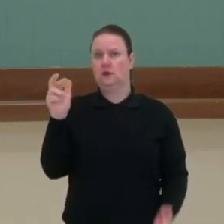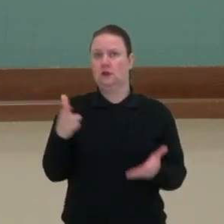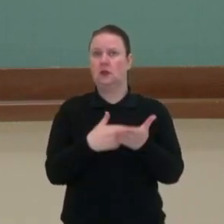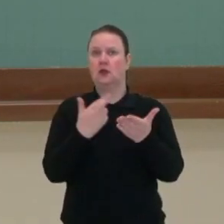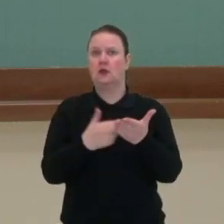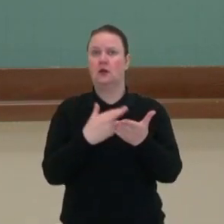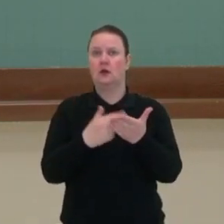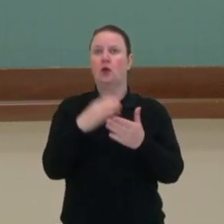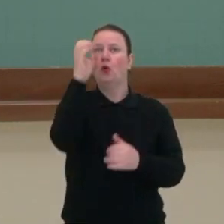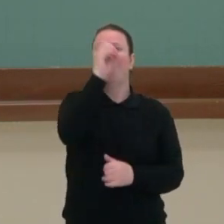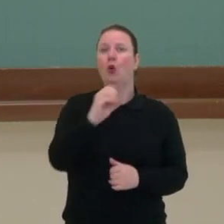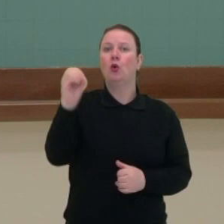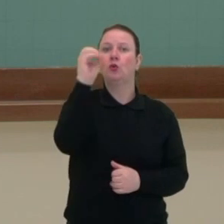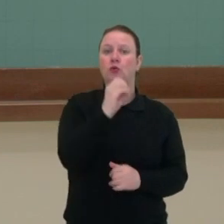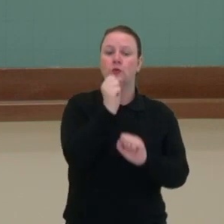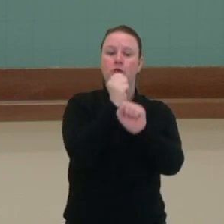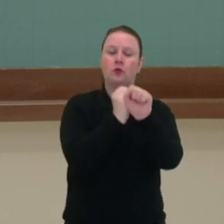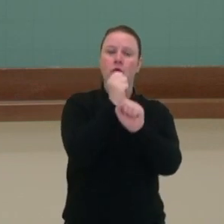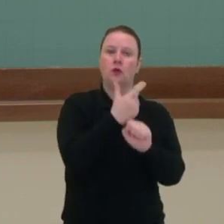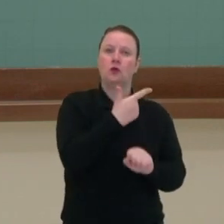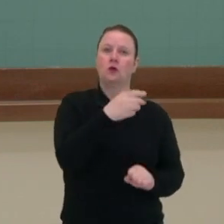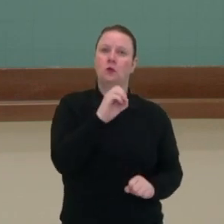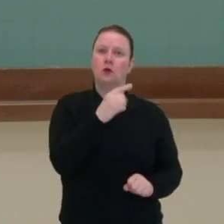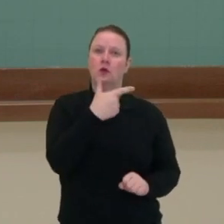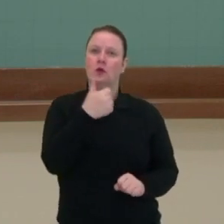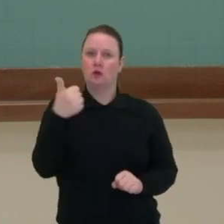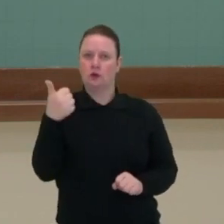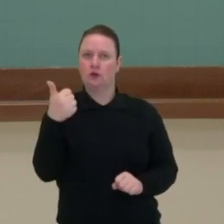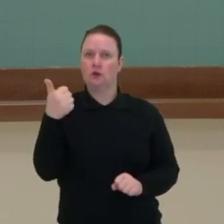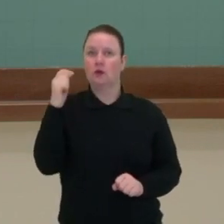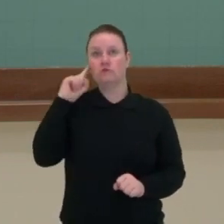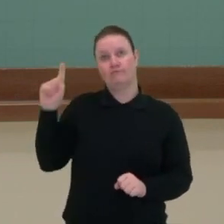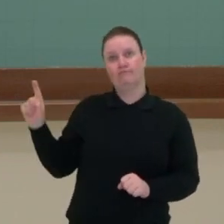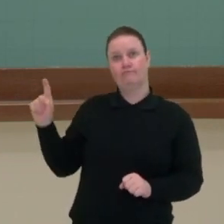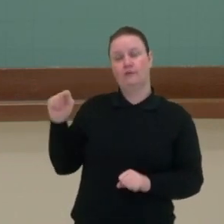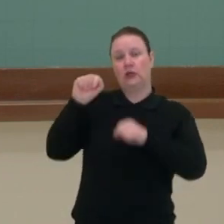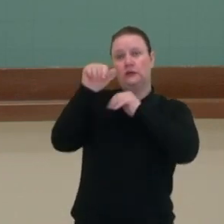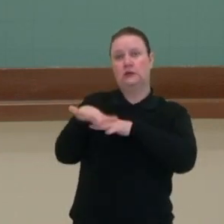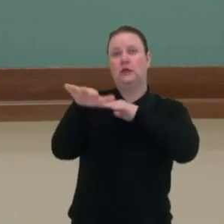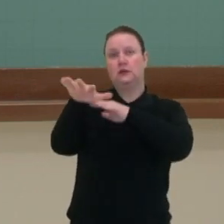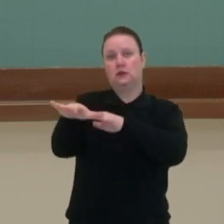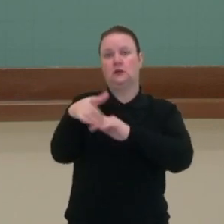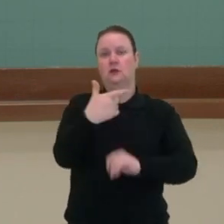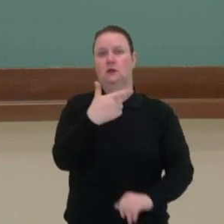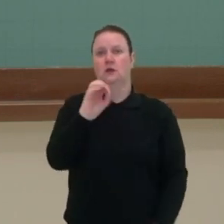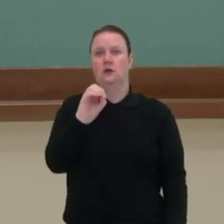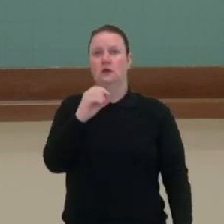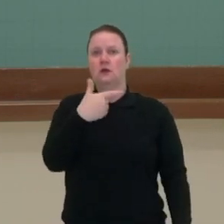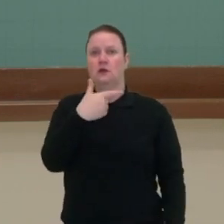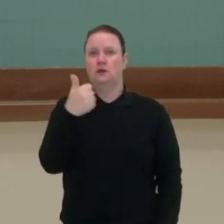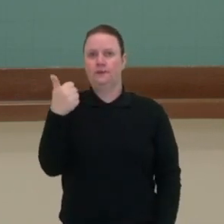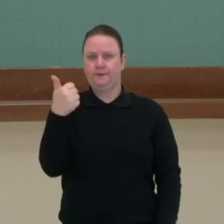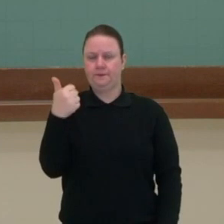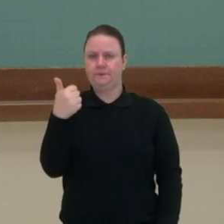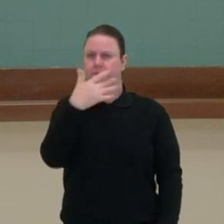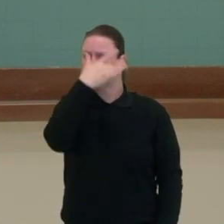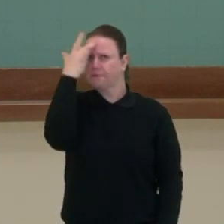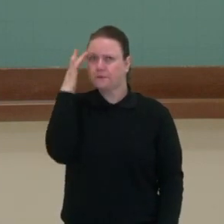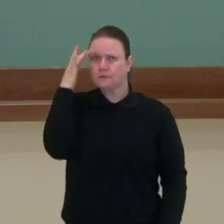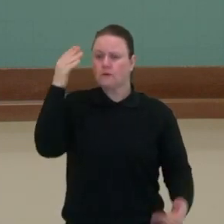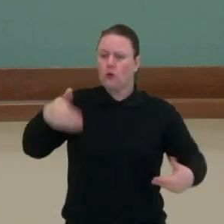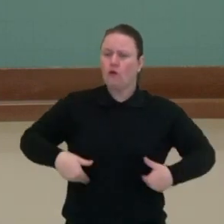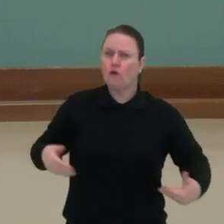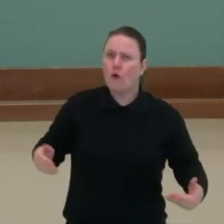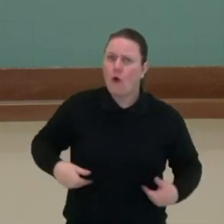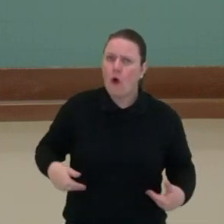de outubro de 2021, mostrando uma cena de setembro de 2021. Uma cena de pessoas revirando comidas